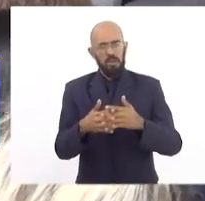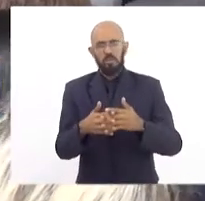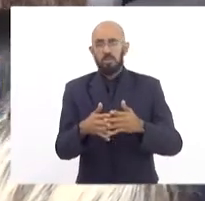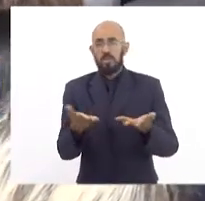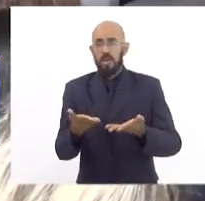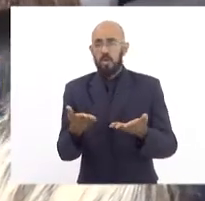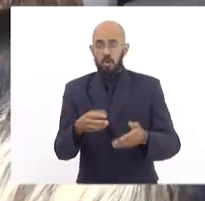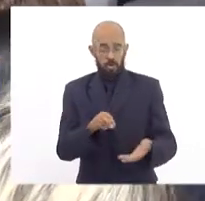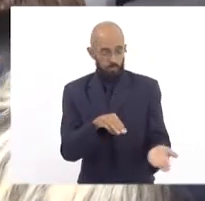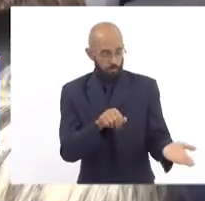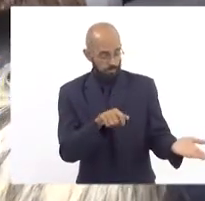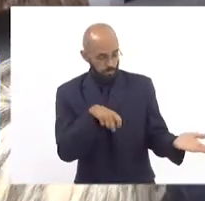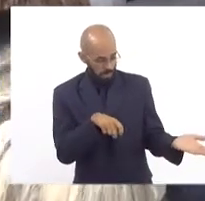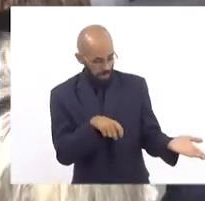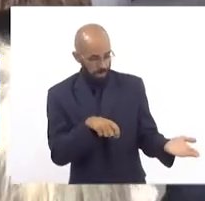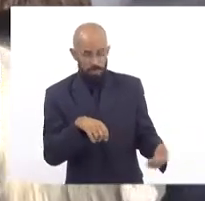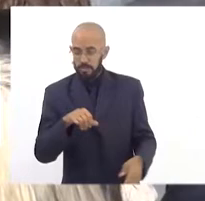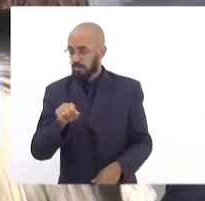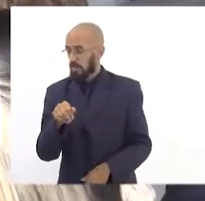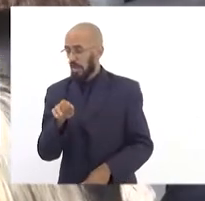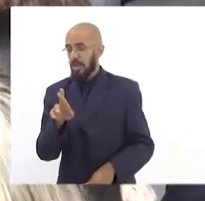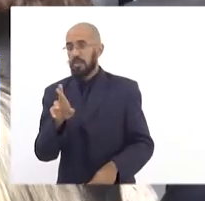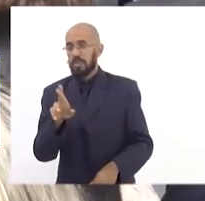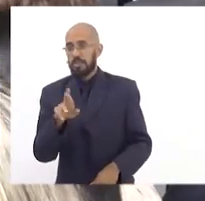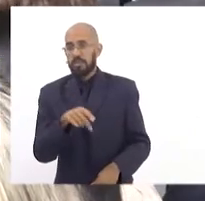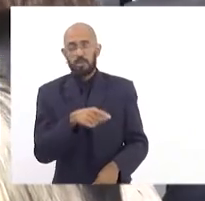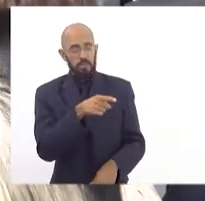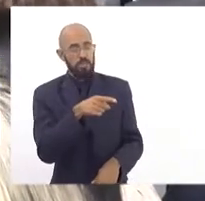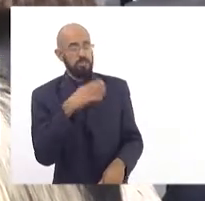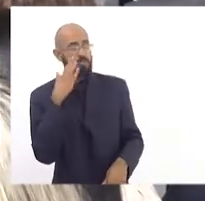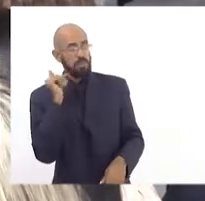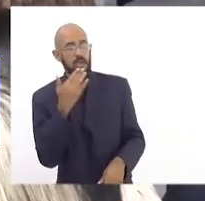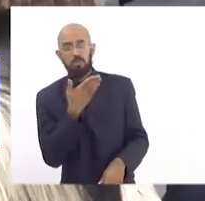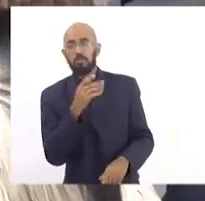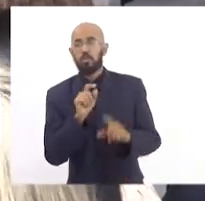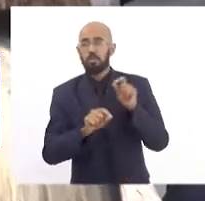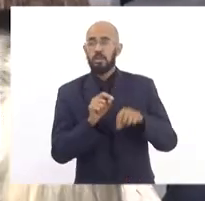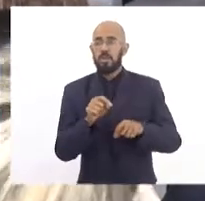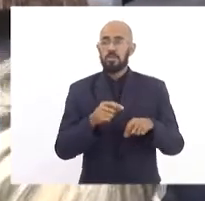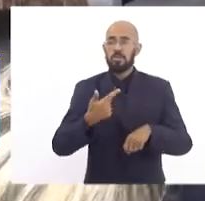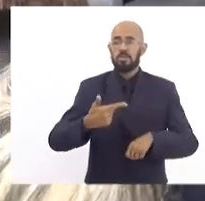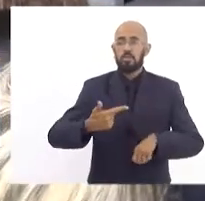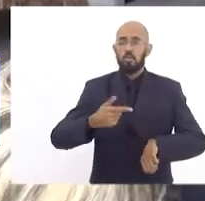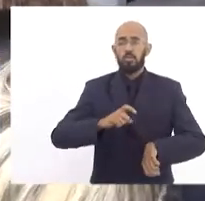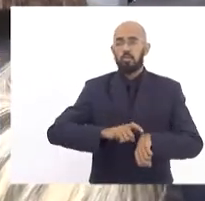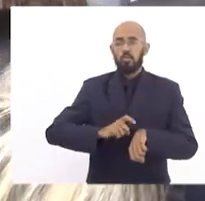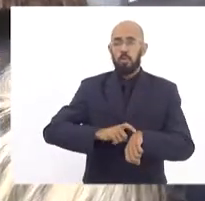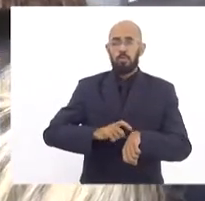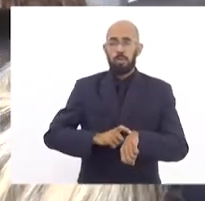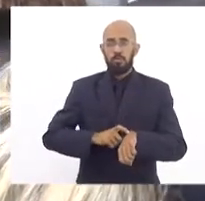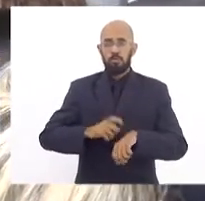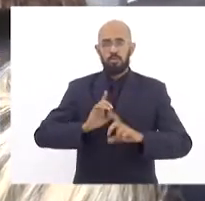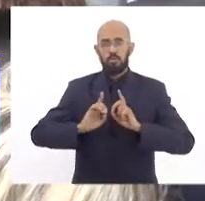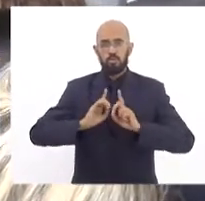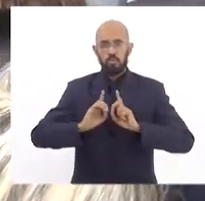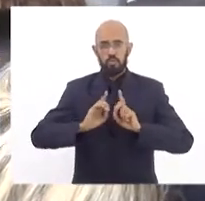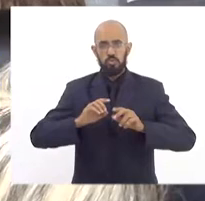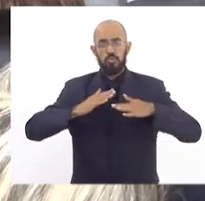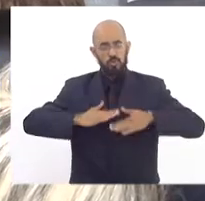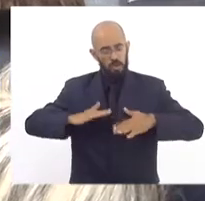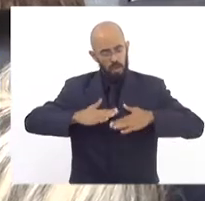Márcio? Né, Jair? Nesse segundo regime, fazer uma discussão com mais tranquilidade, mais calma,